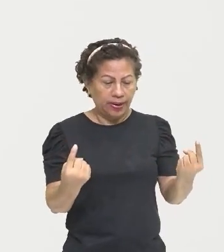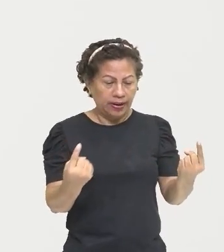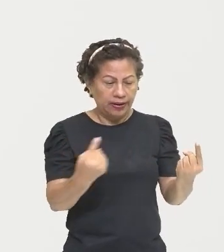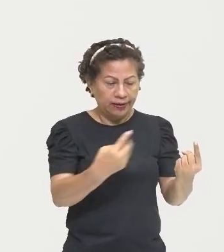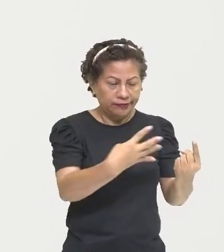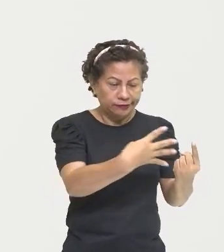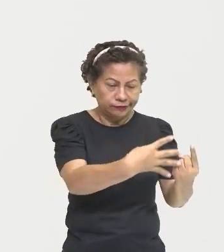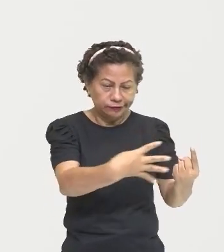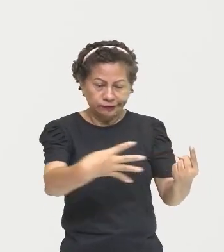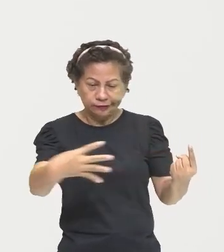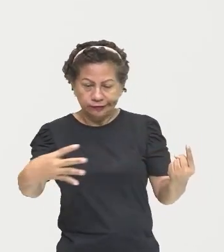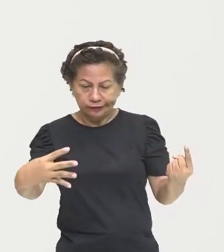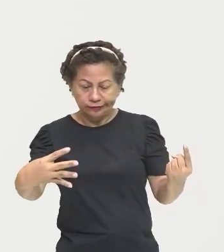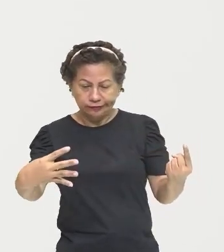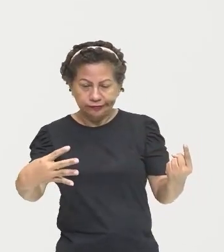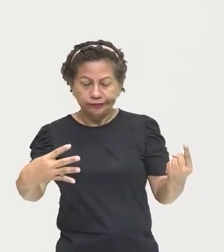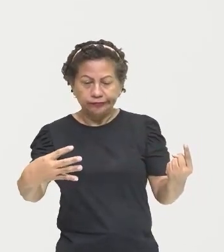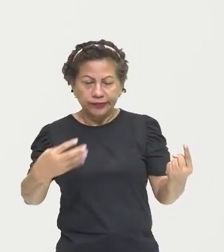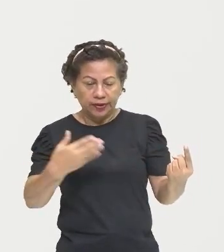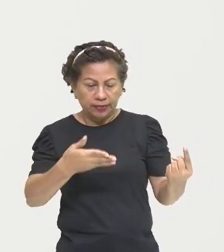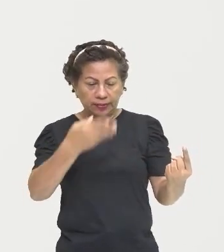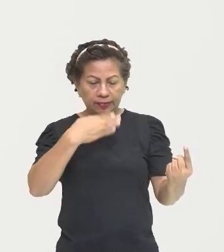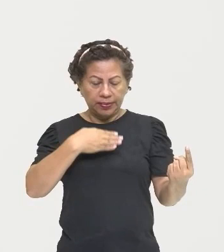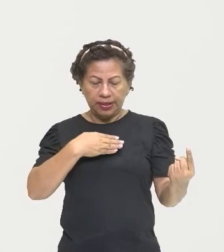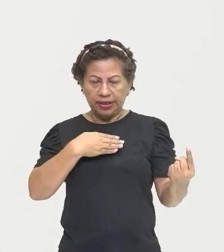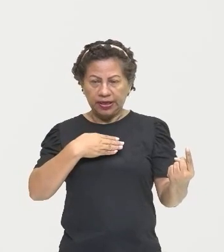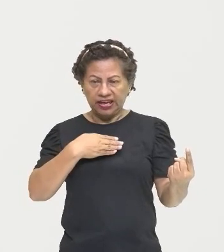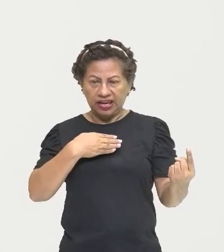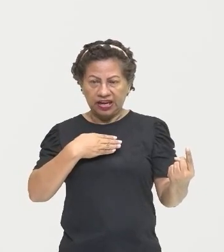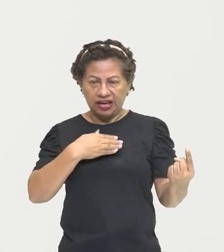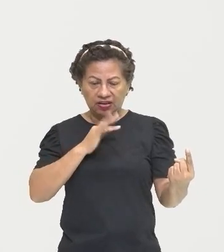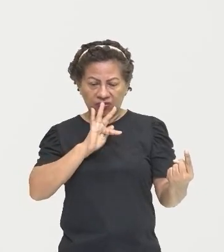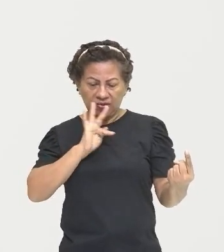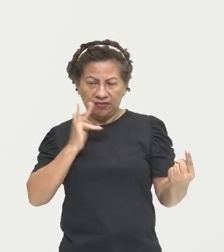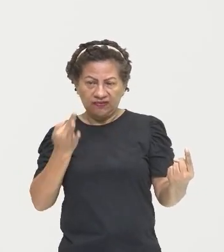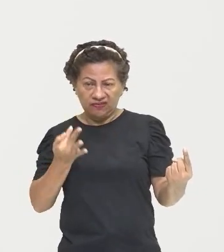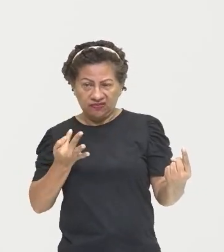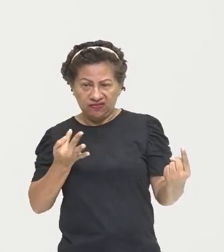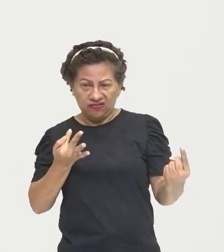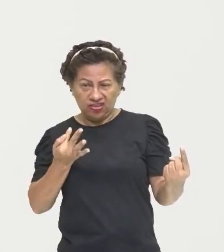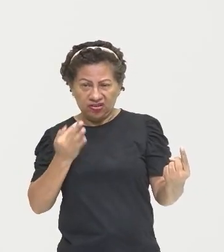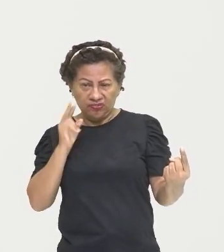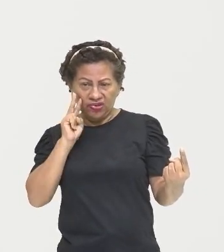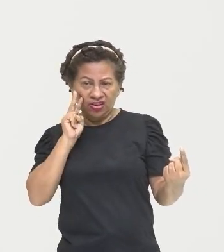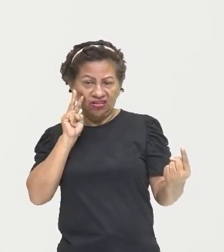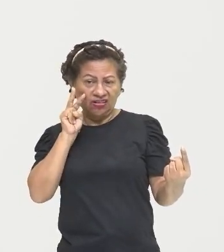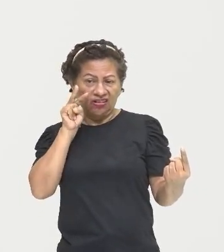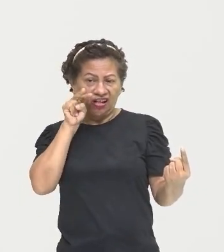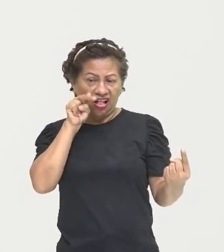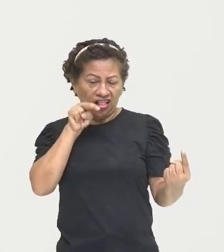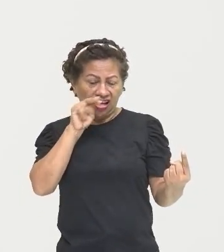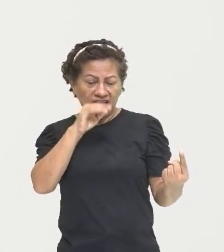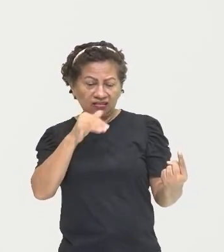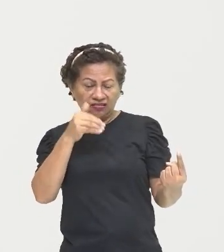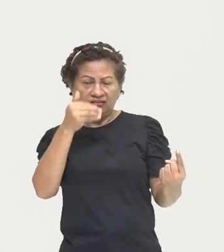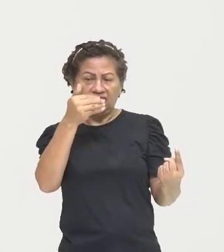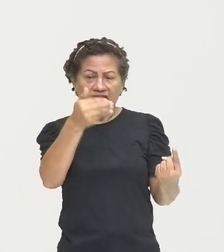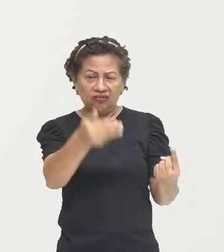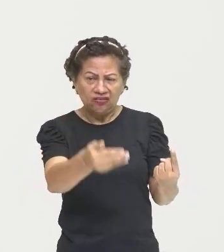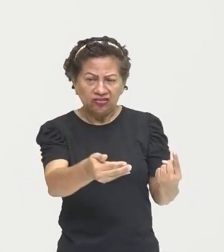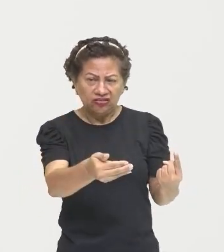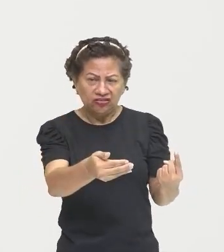extensão territorial, tá certo? Do lado de fora dessa cerca, nós temos uma família, tá certo?